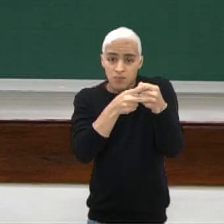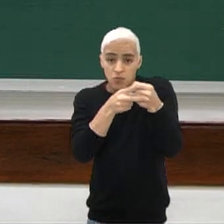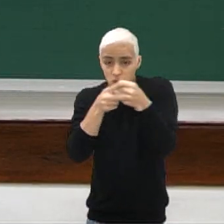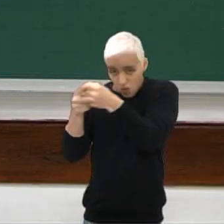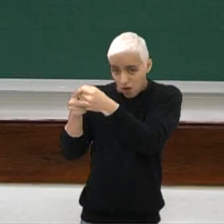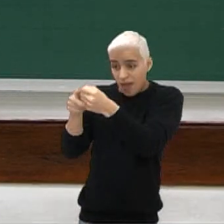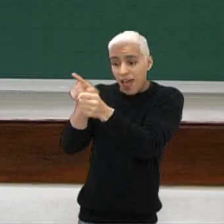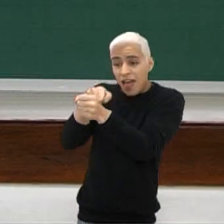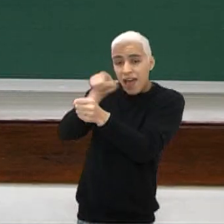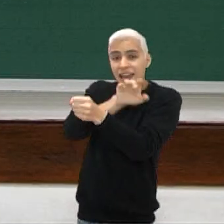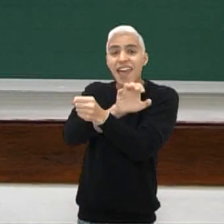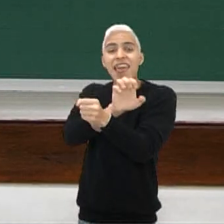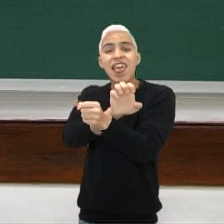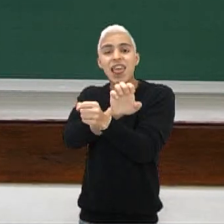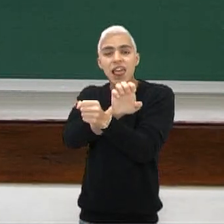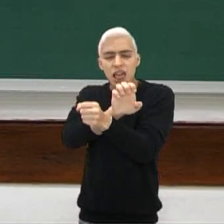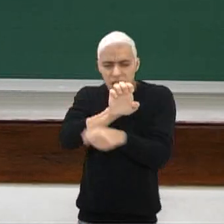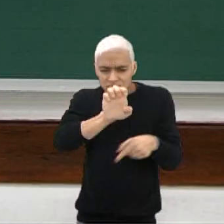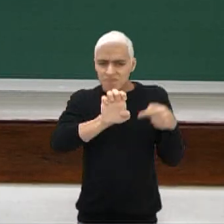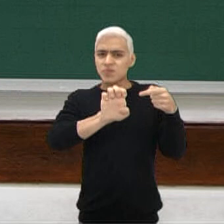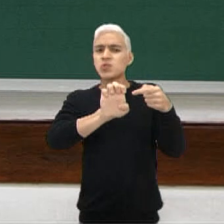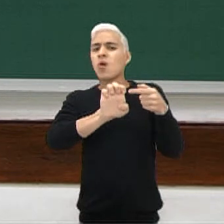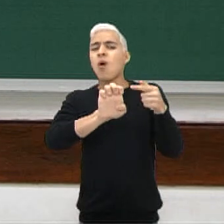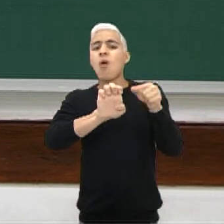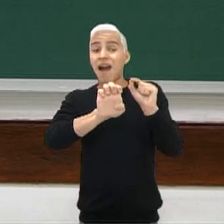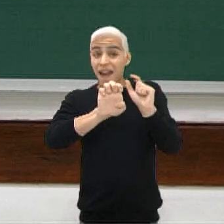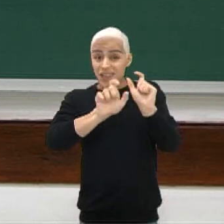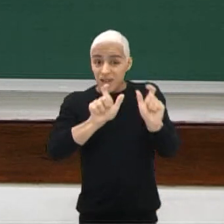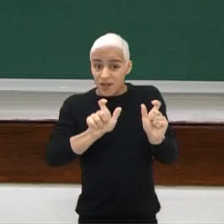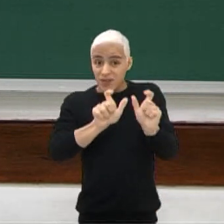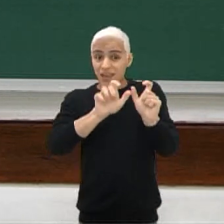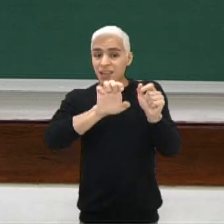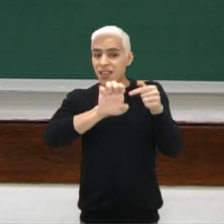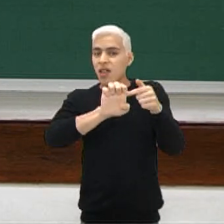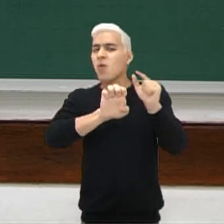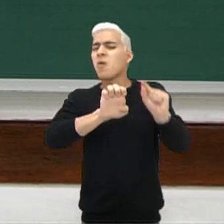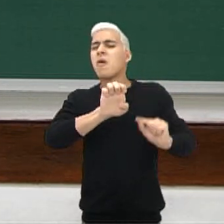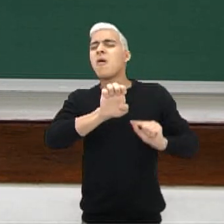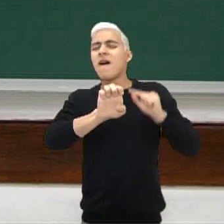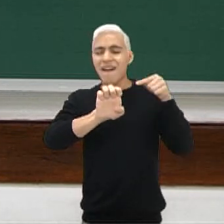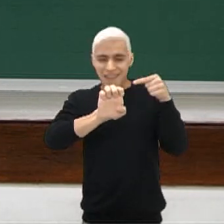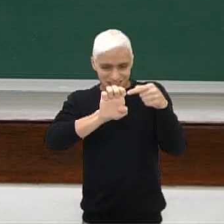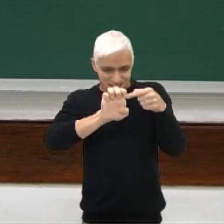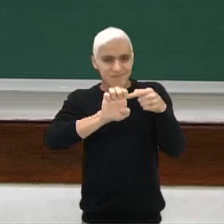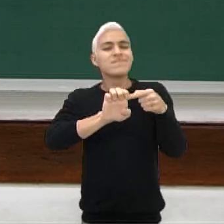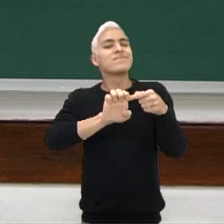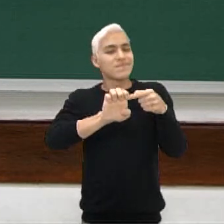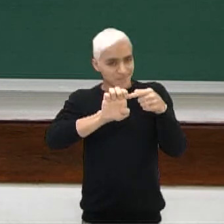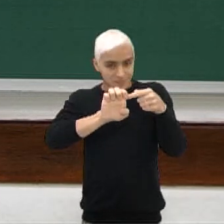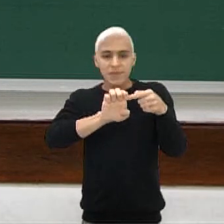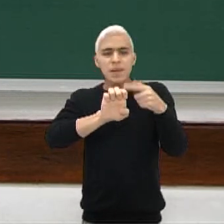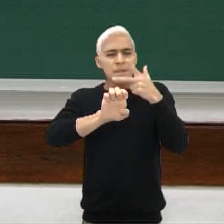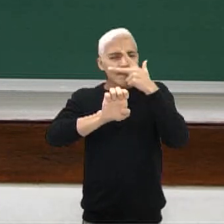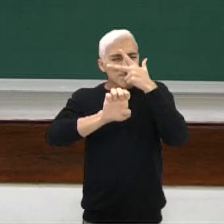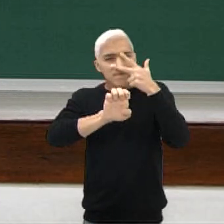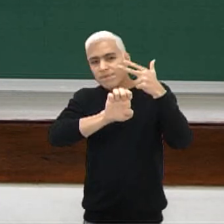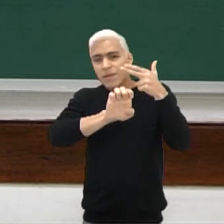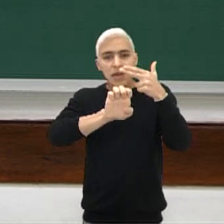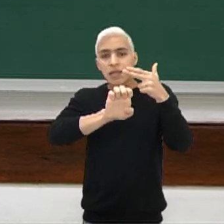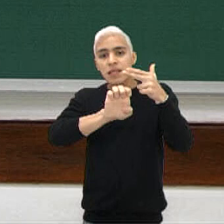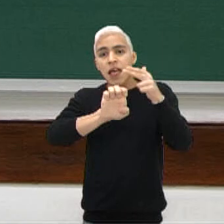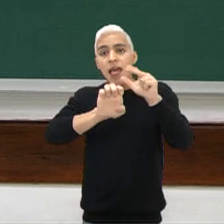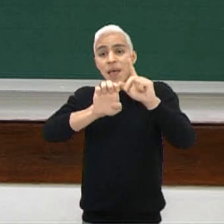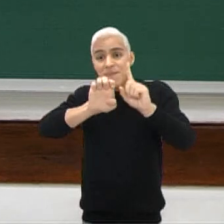conjunção e. E nós já vimos que essa conjunção e faz o quê? Ela vai